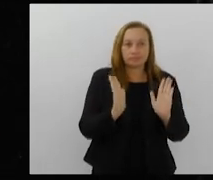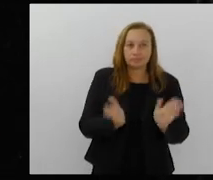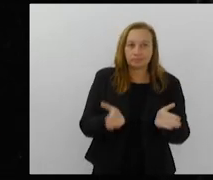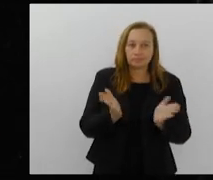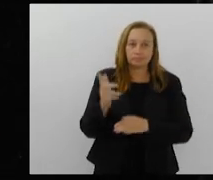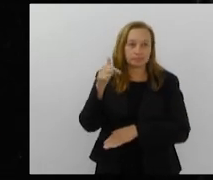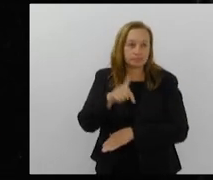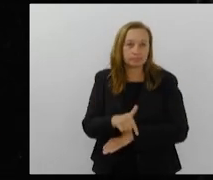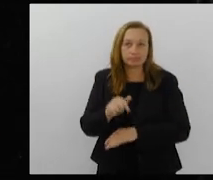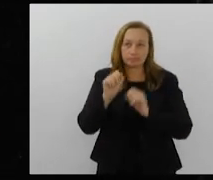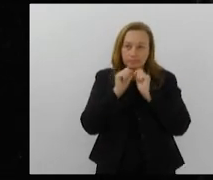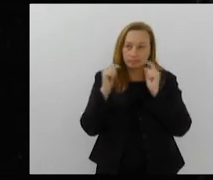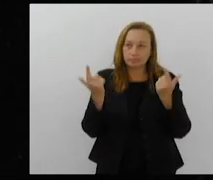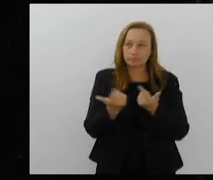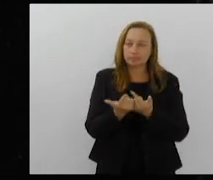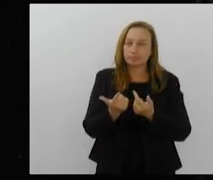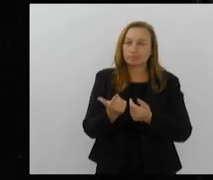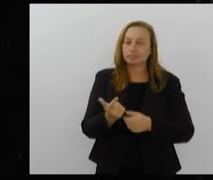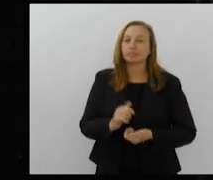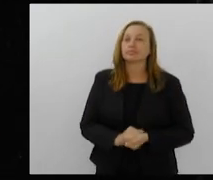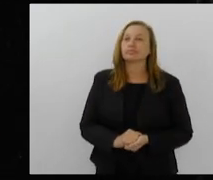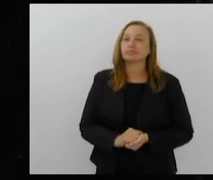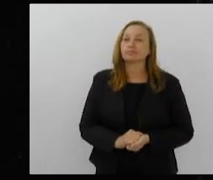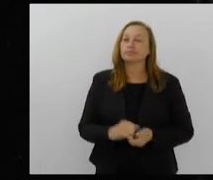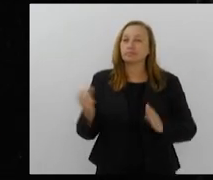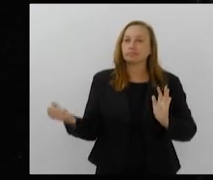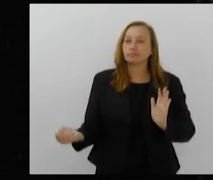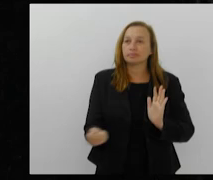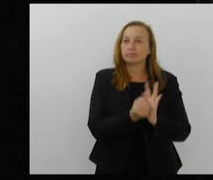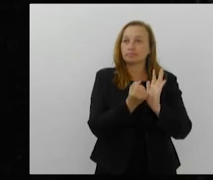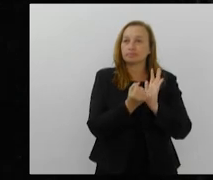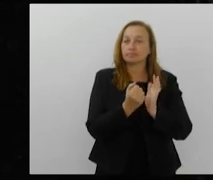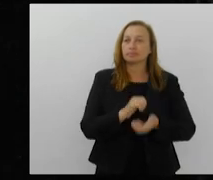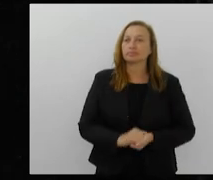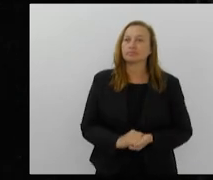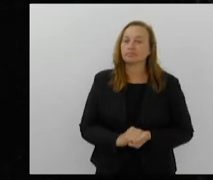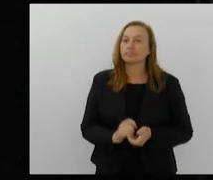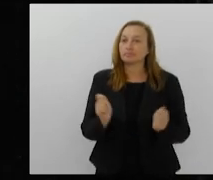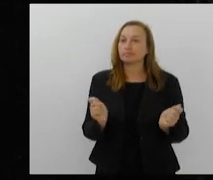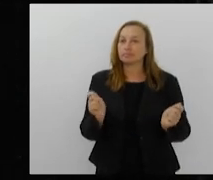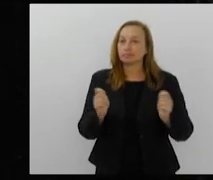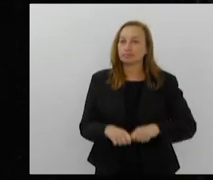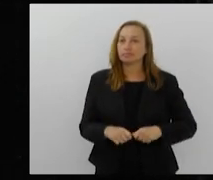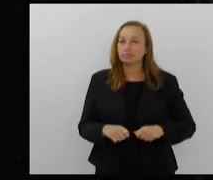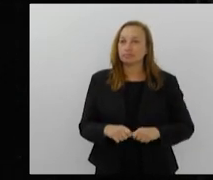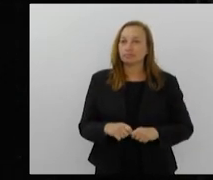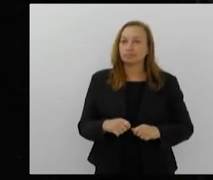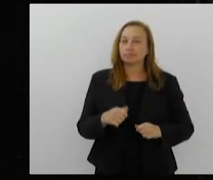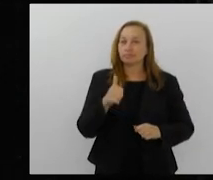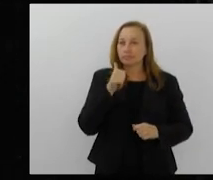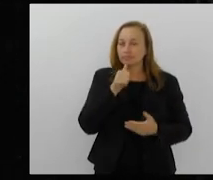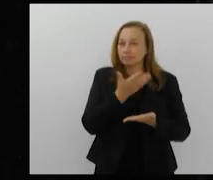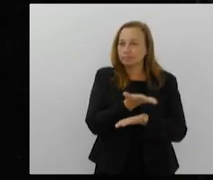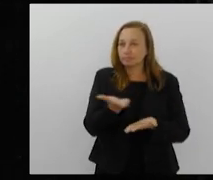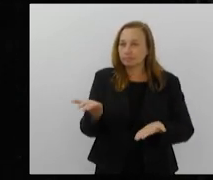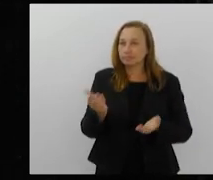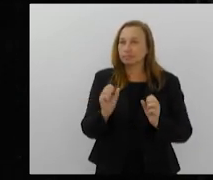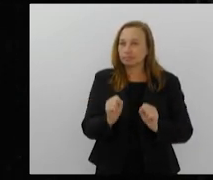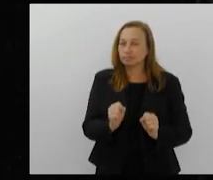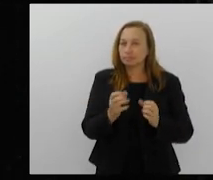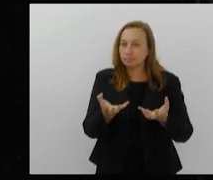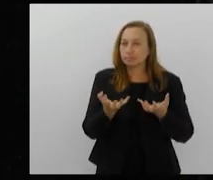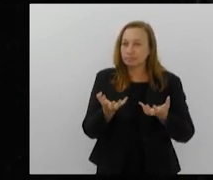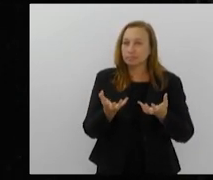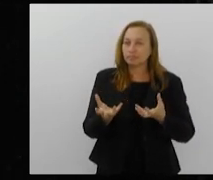a Assembleia Legislativa traz um marco de possibilidade para essas mulheres que querem estar nos espaços de